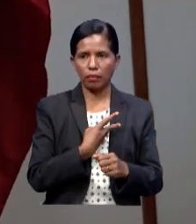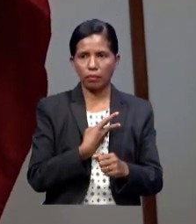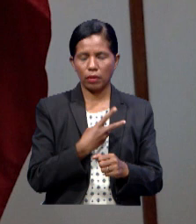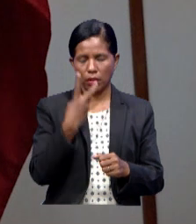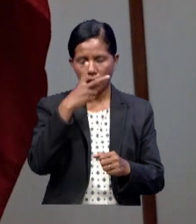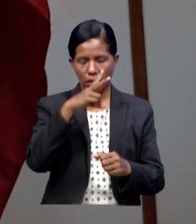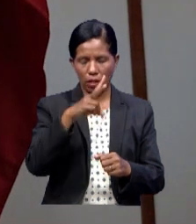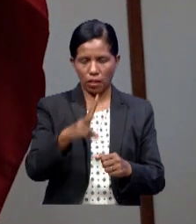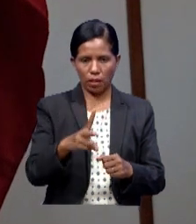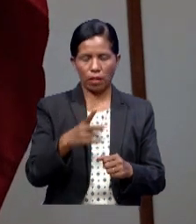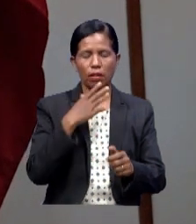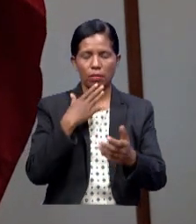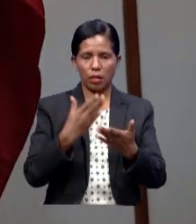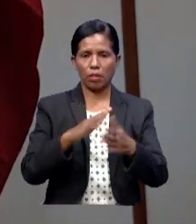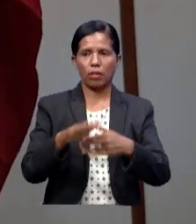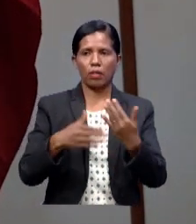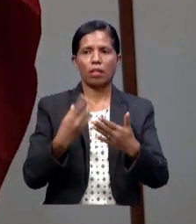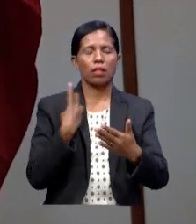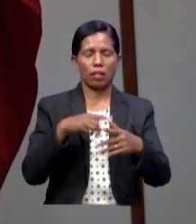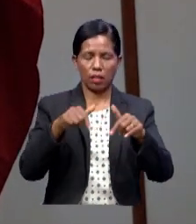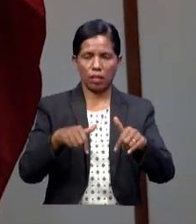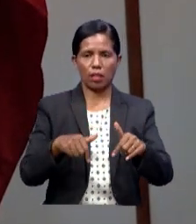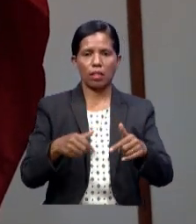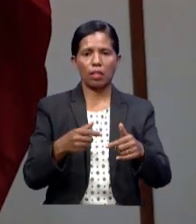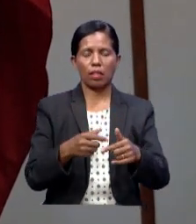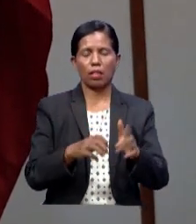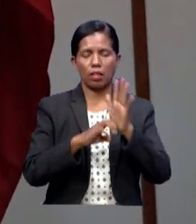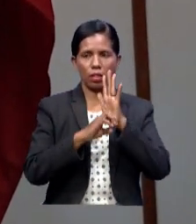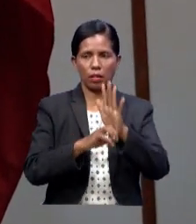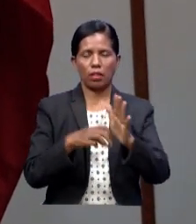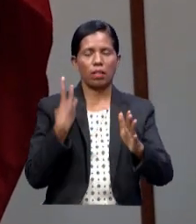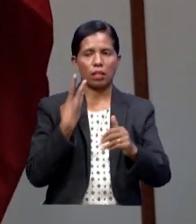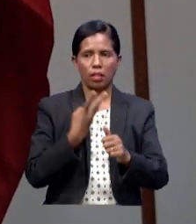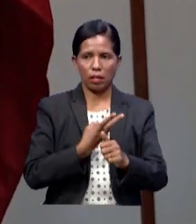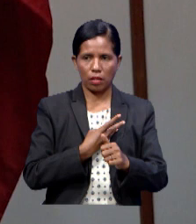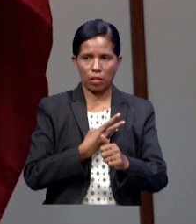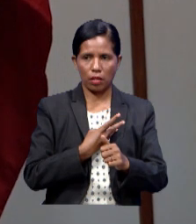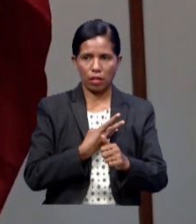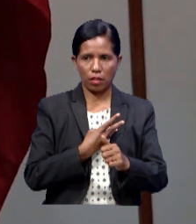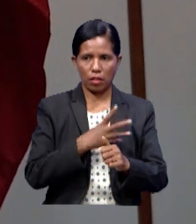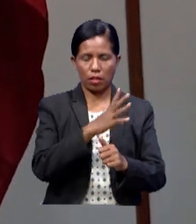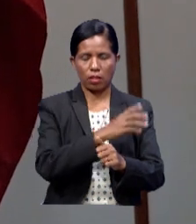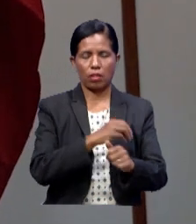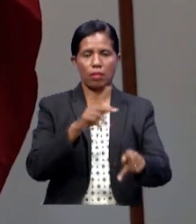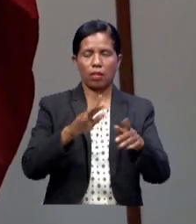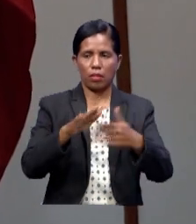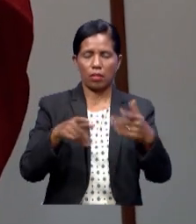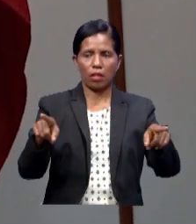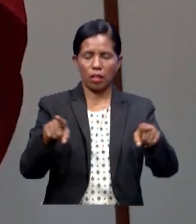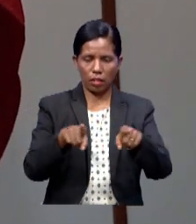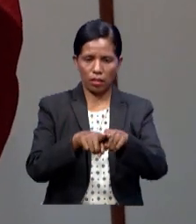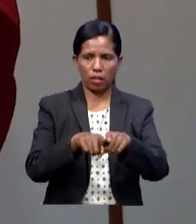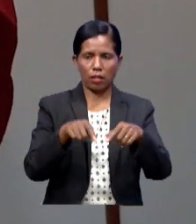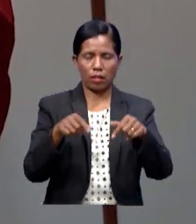areba potensialidade, né? Tehane, por exemplo, tenha setor indústria secundária sira, makane sa ido